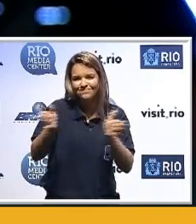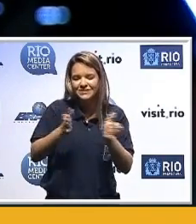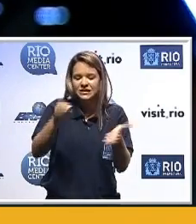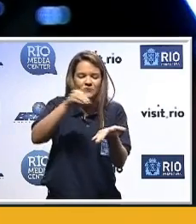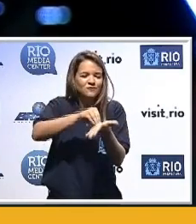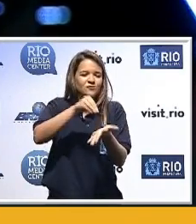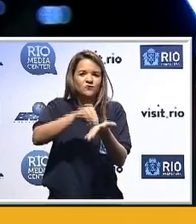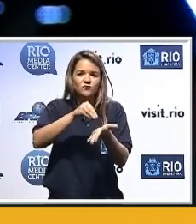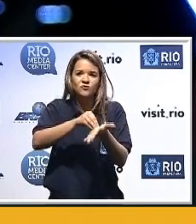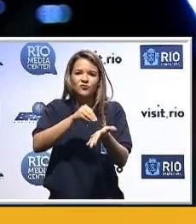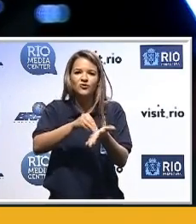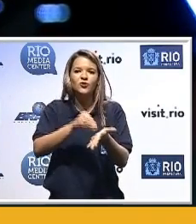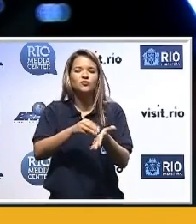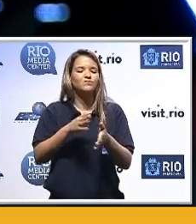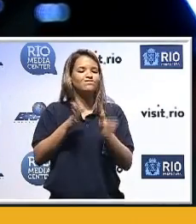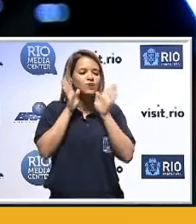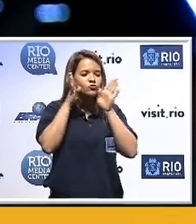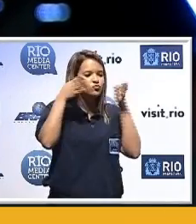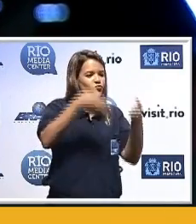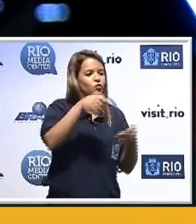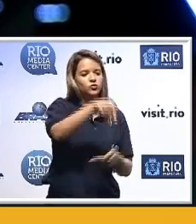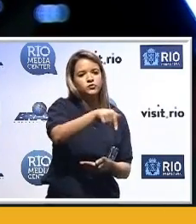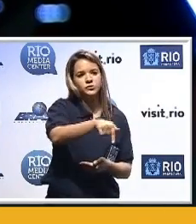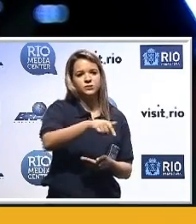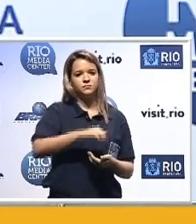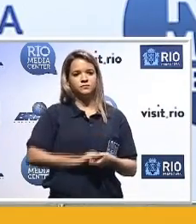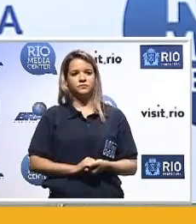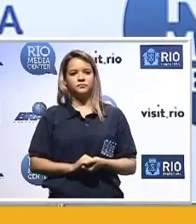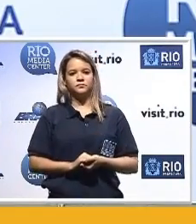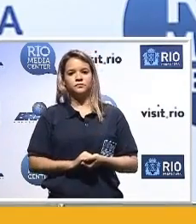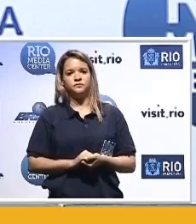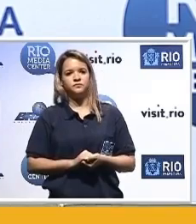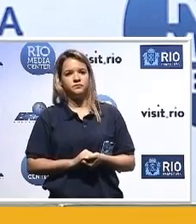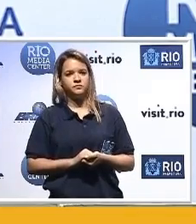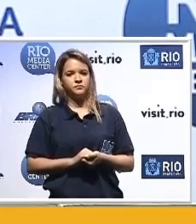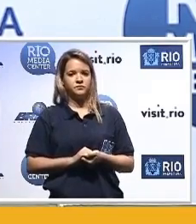de sensibilidade. Obrigado, ministro.